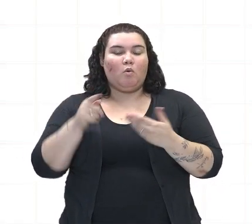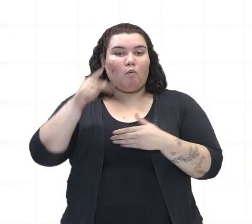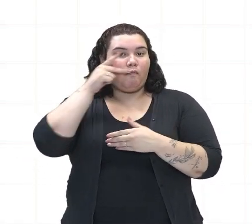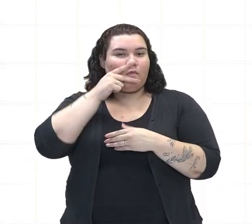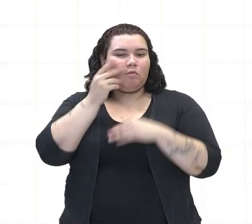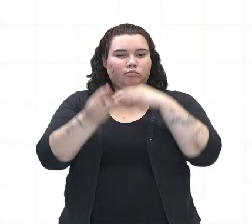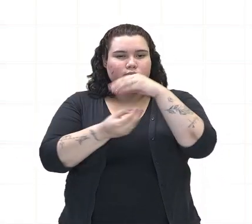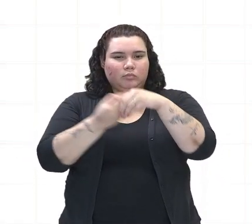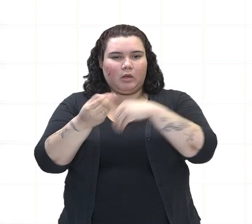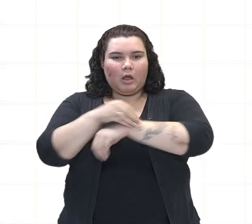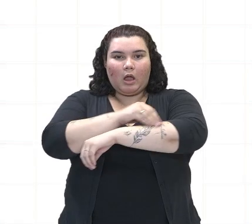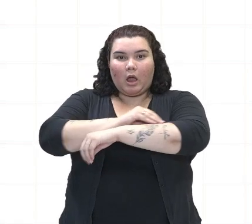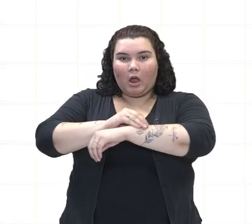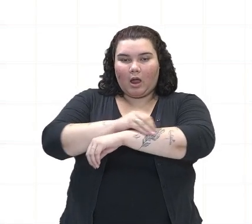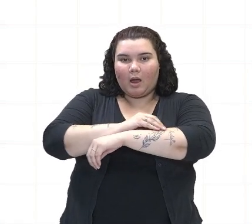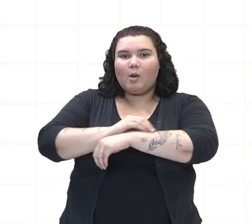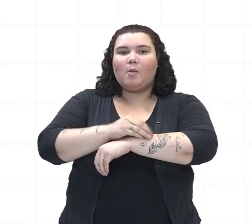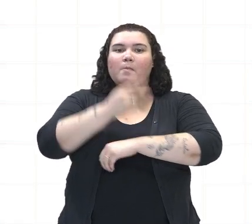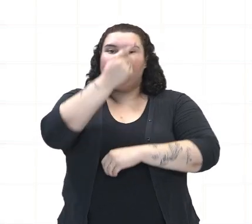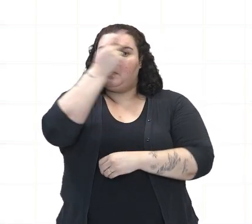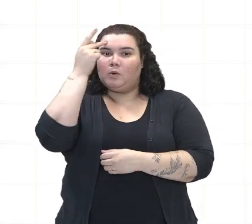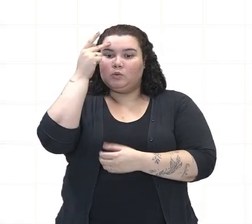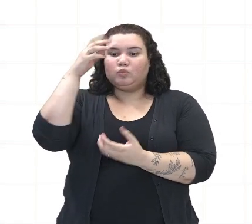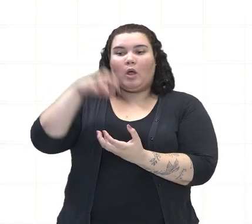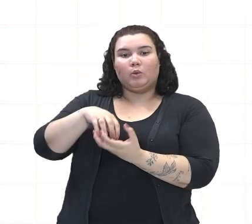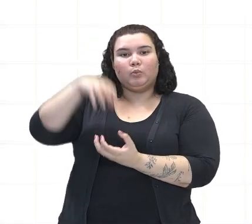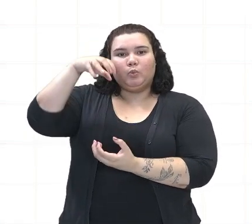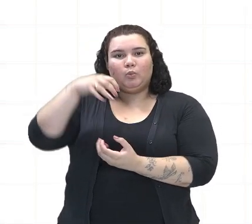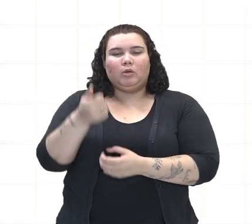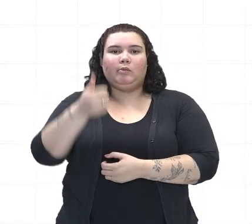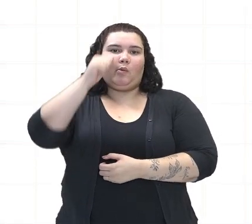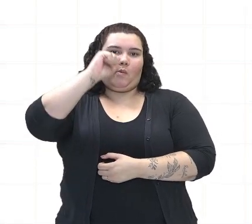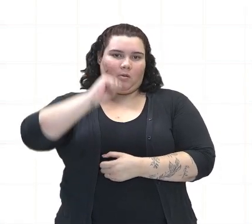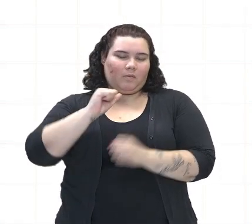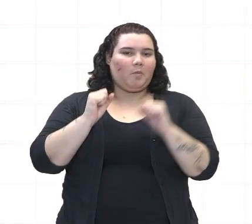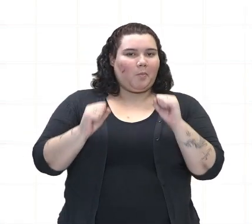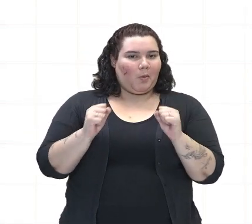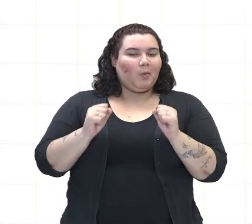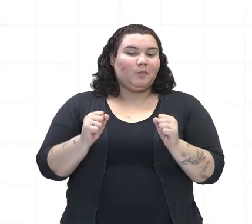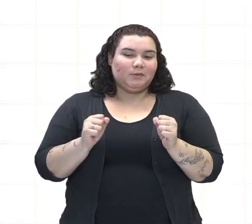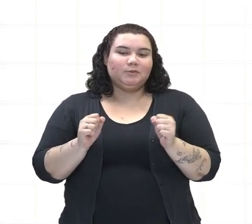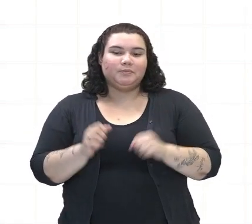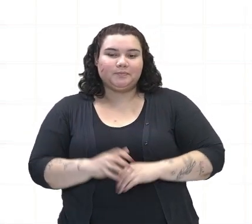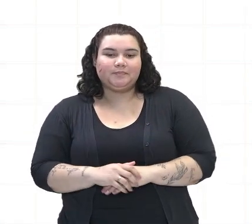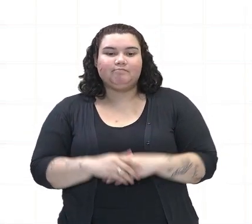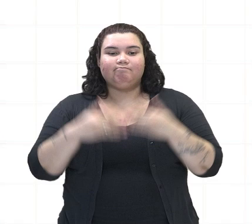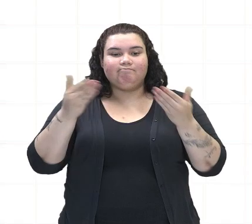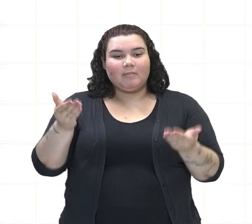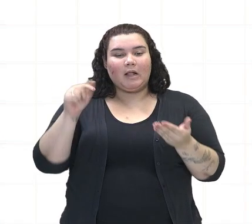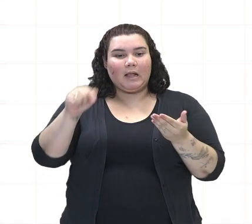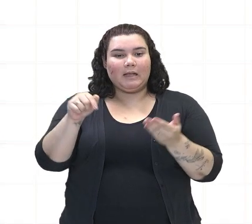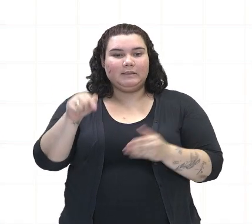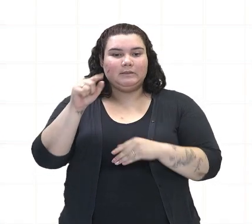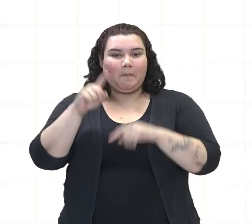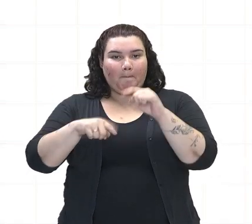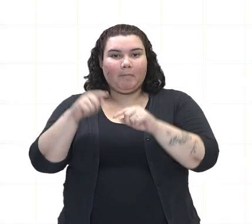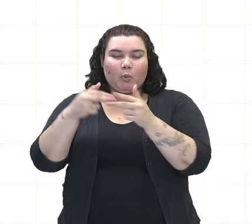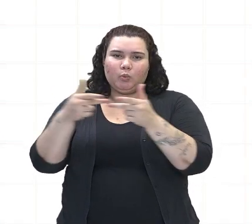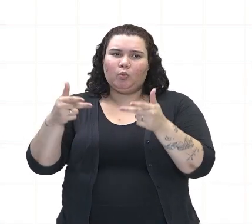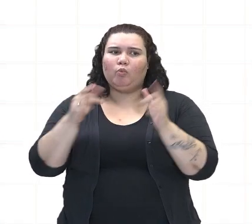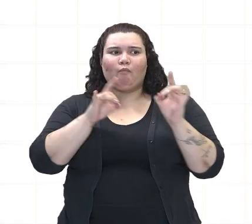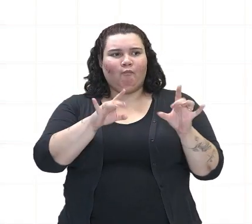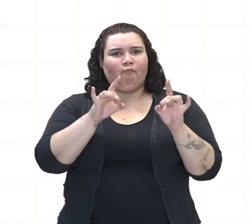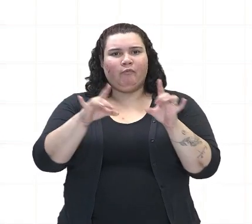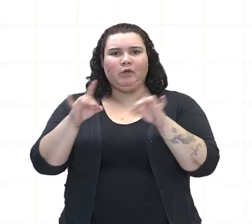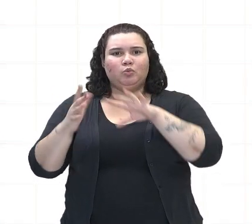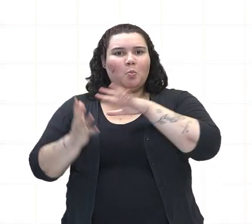tem os adultos, né? Pessoas mais velhas consomem, né? E a gente tem ali esse produto sendo muito consumido no mundo, né? Um